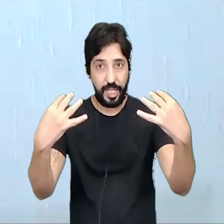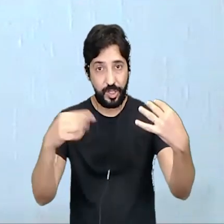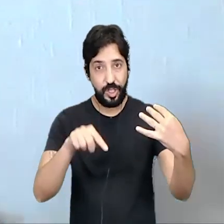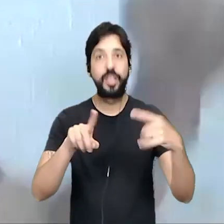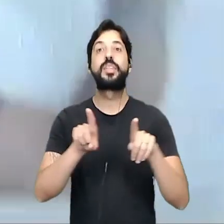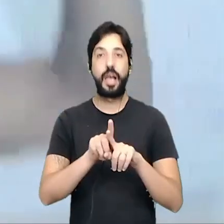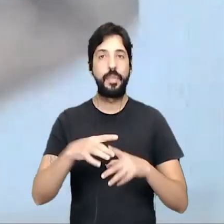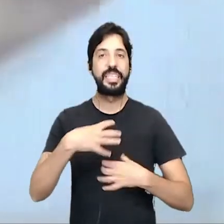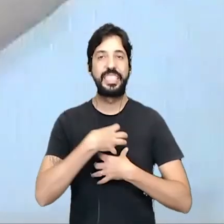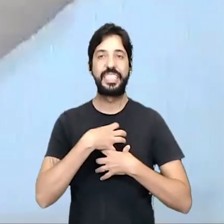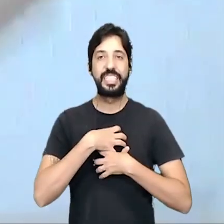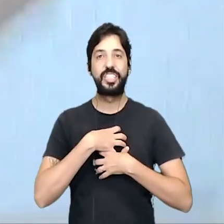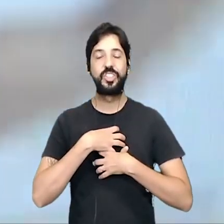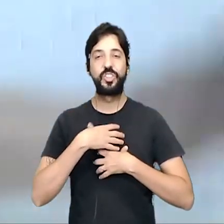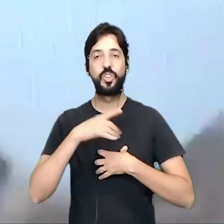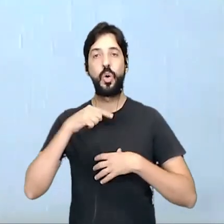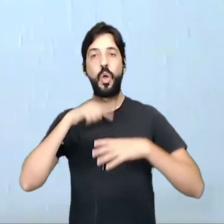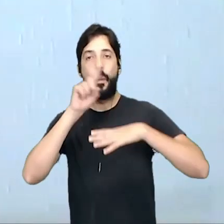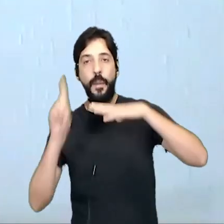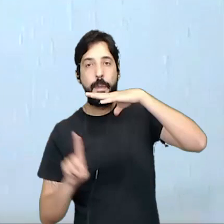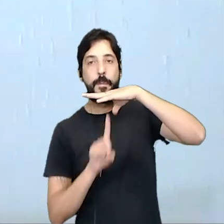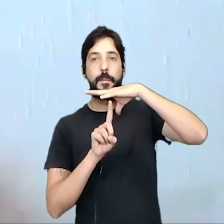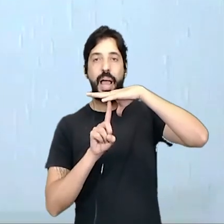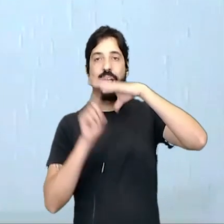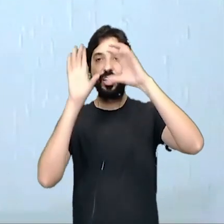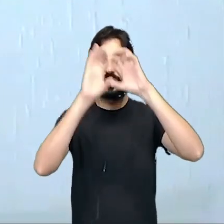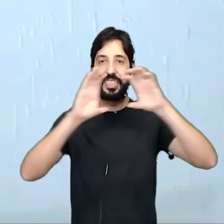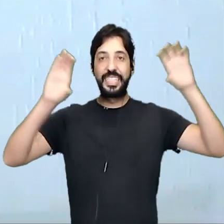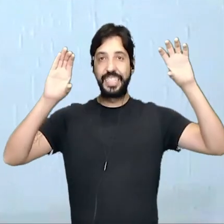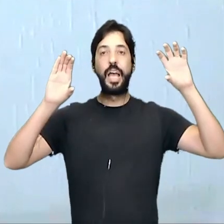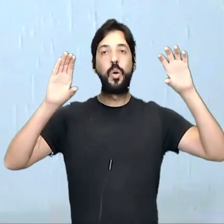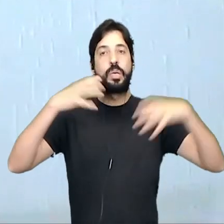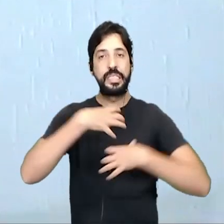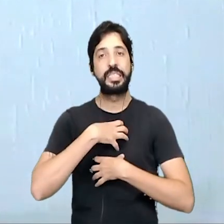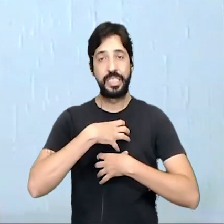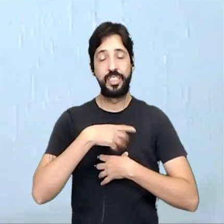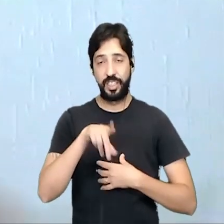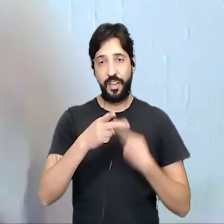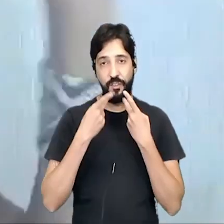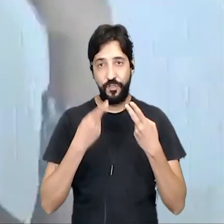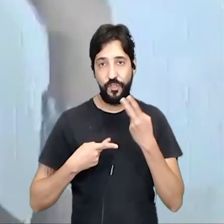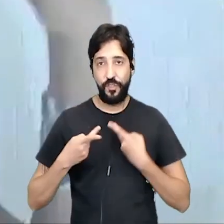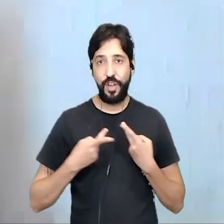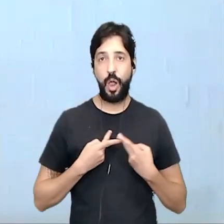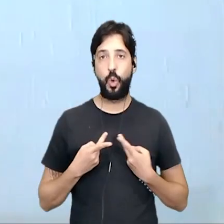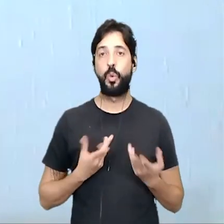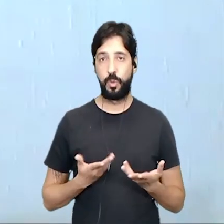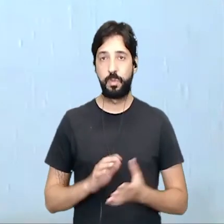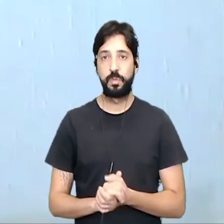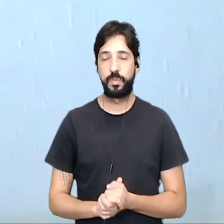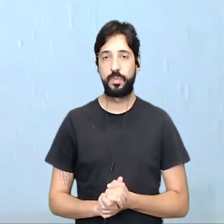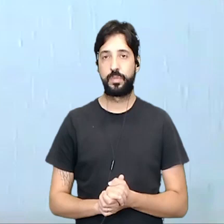lotando as franjas do teatro e tudo, falaram que estava debaixo do céu. Eu me senti debaixo do